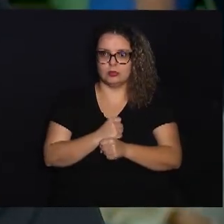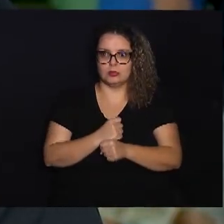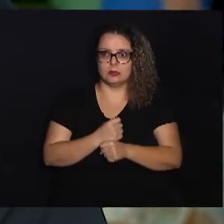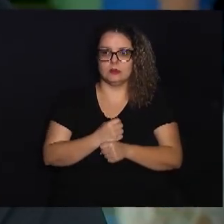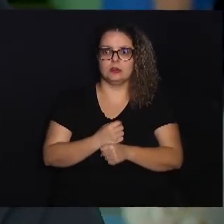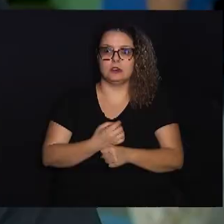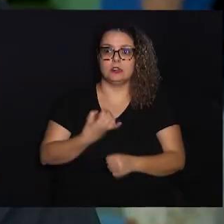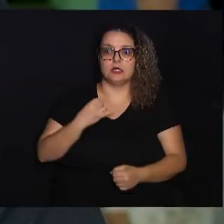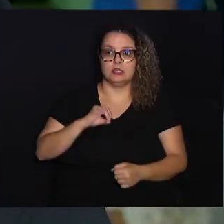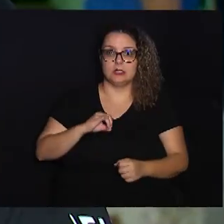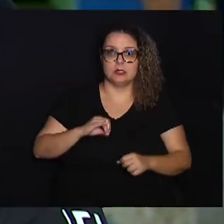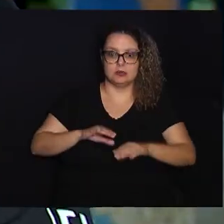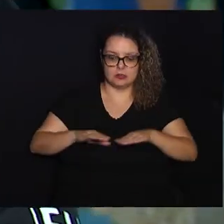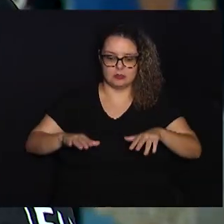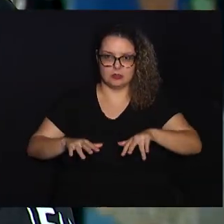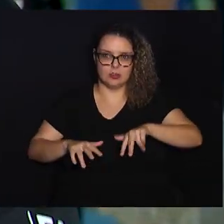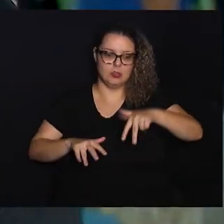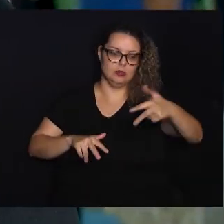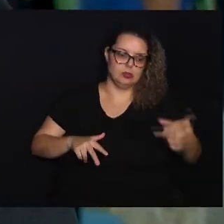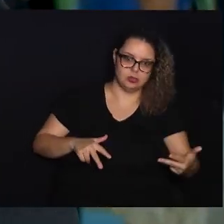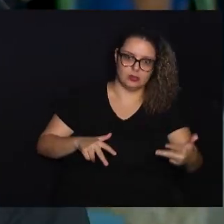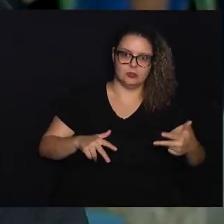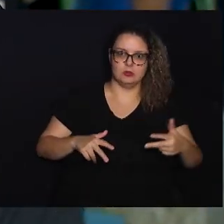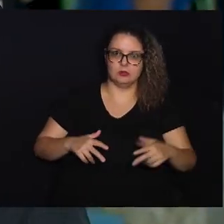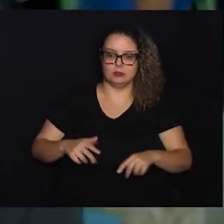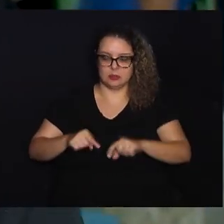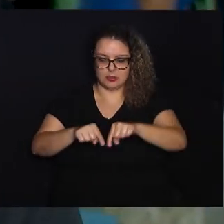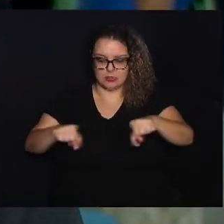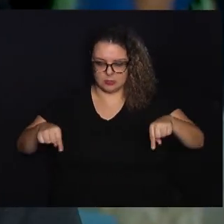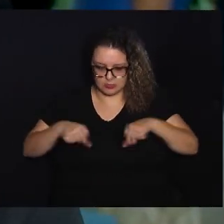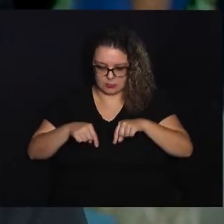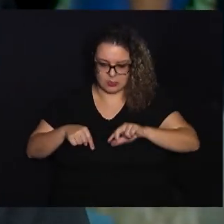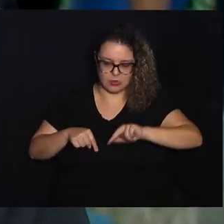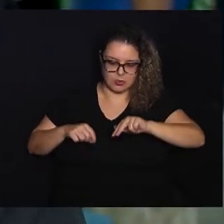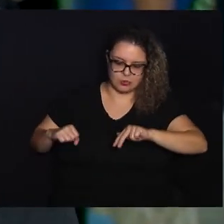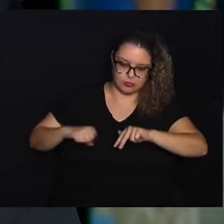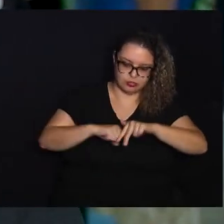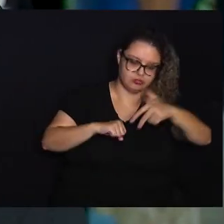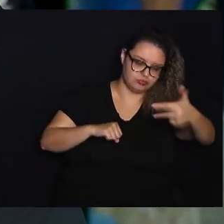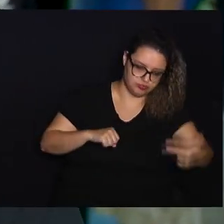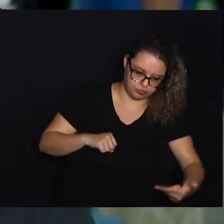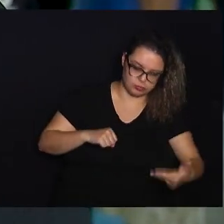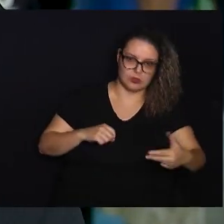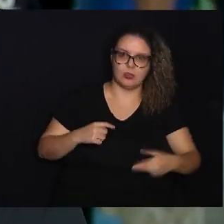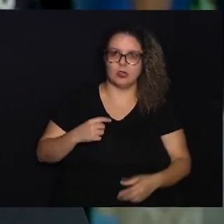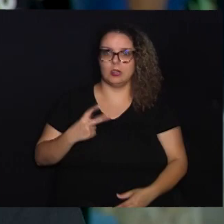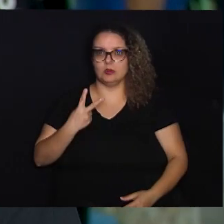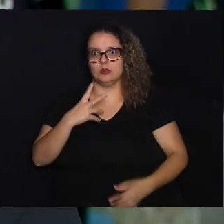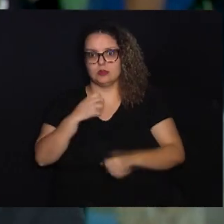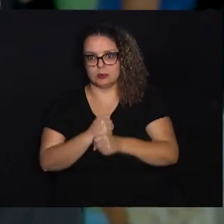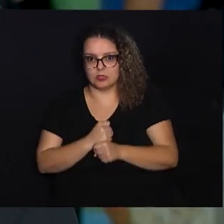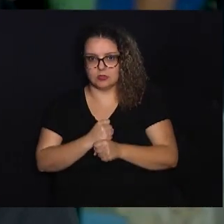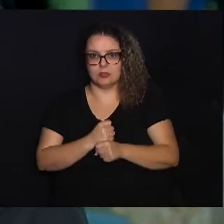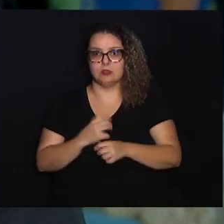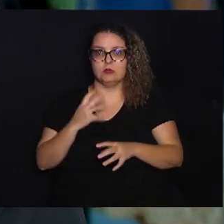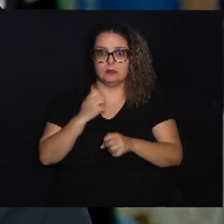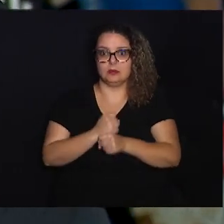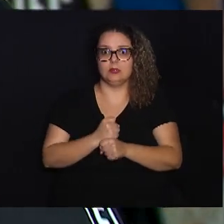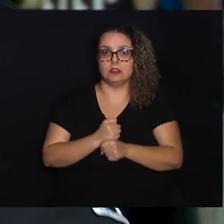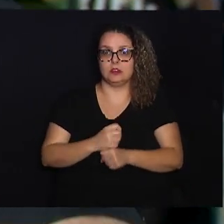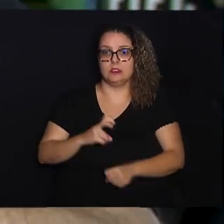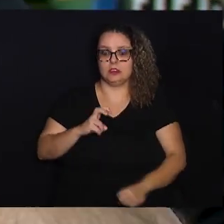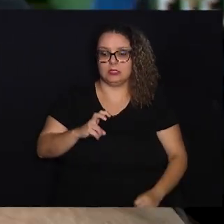ponto. Né? São as pontuações. Se jogar para fora da plataforma, ganha 2 pontos. Tá? Então, o lutador ele vai somando